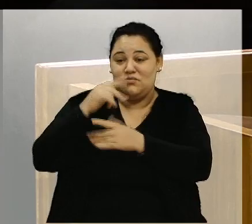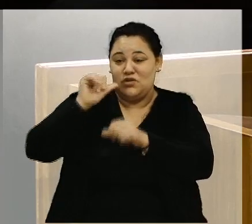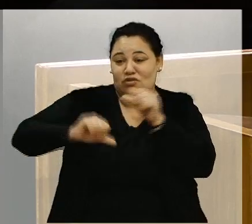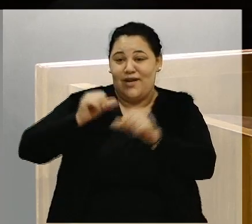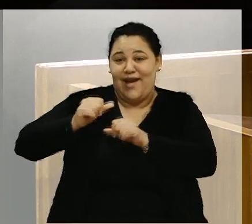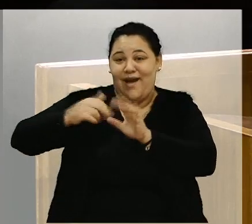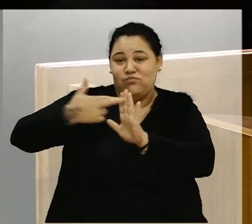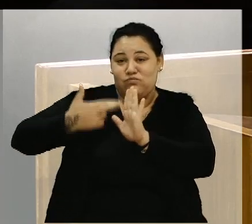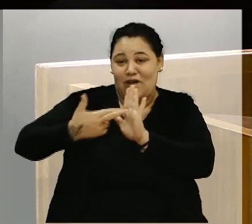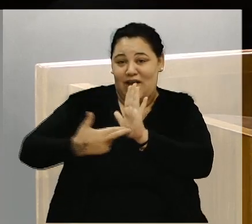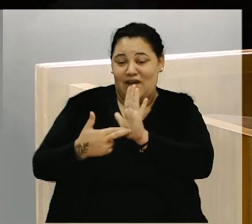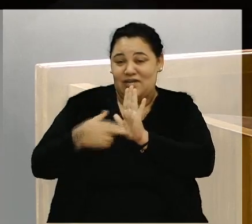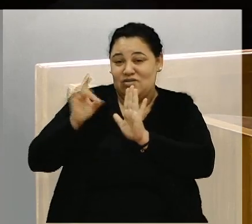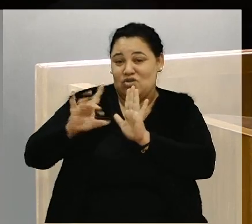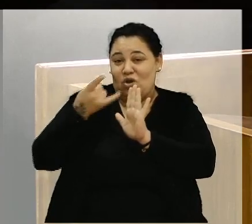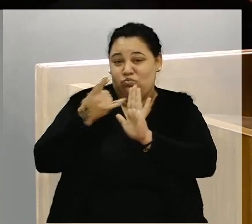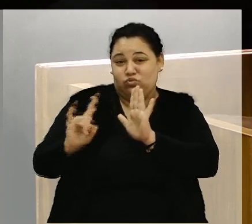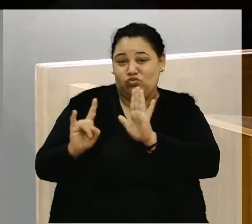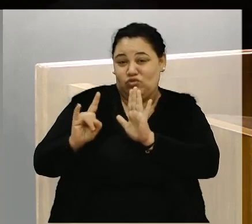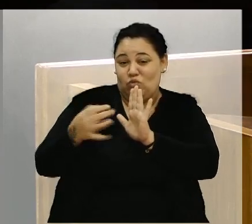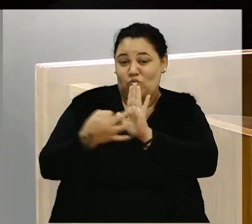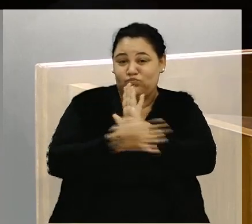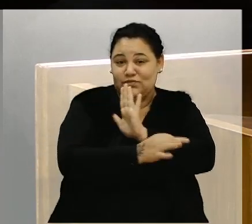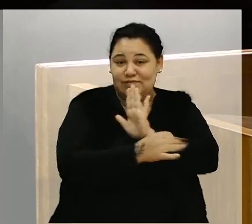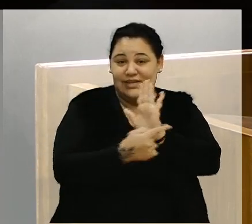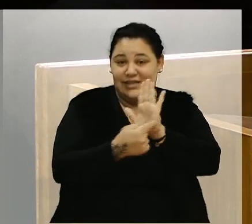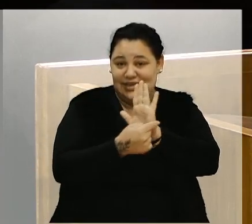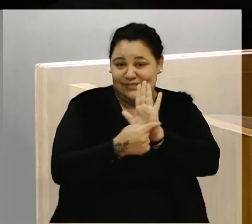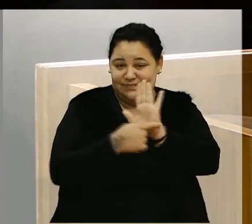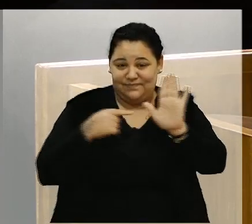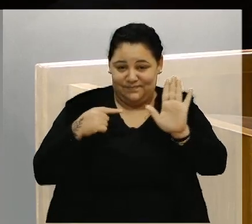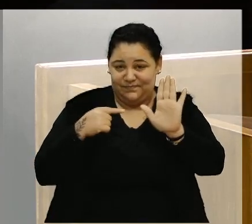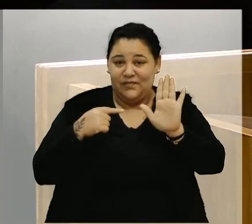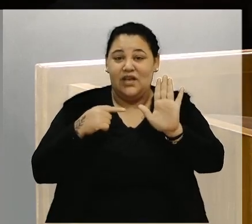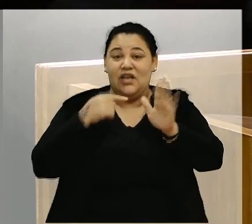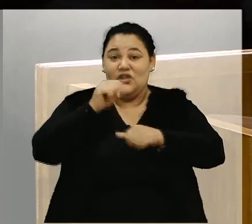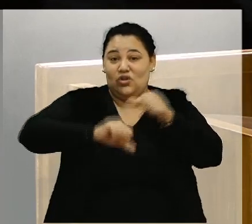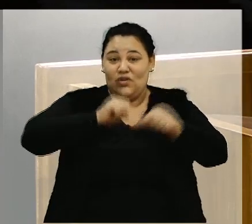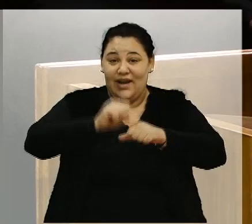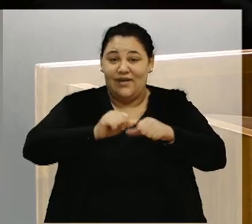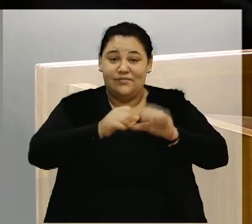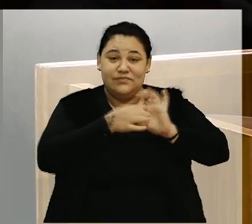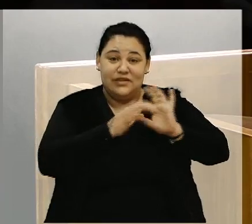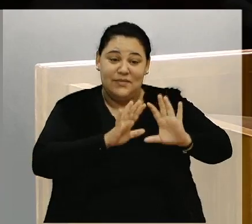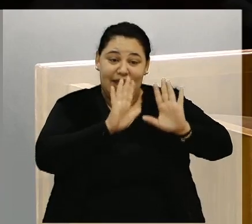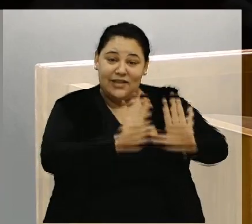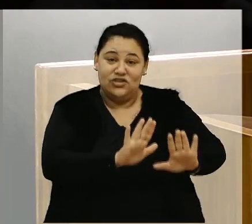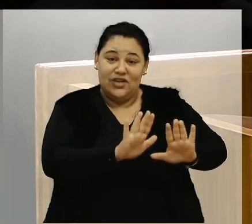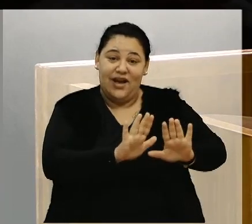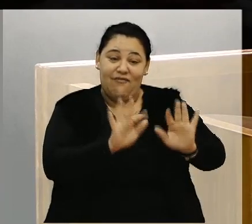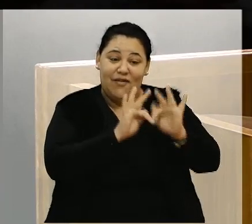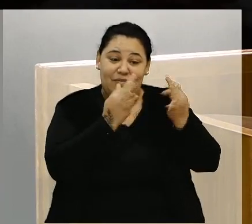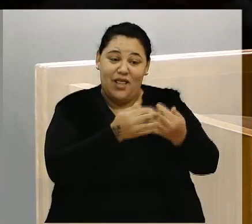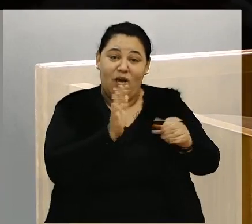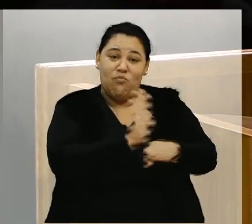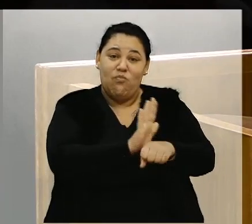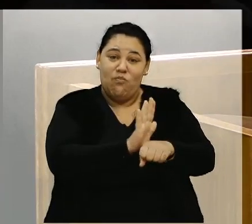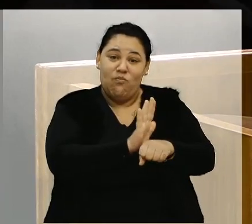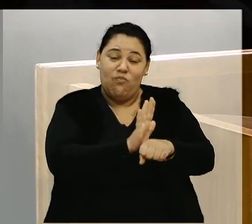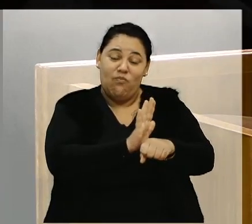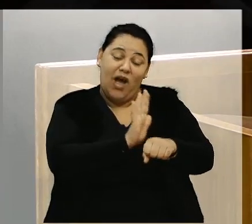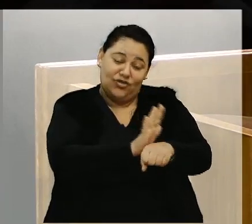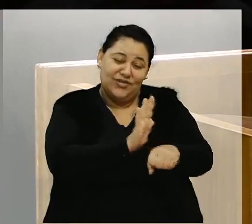só esse último item, que vai permitir que as famílias consigam ficar no seu próprio bairro ou conseguir uma casa que a gente sabe